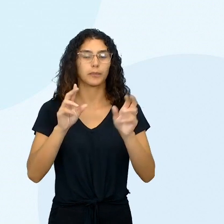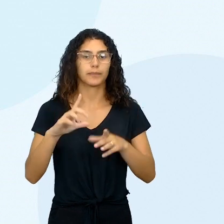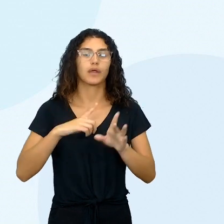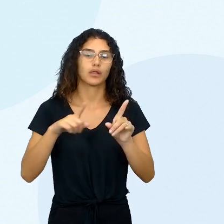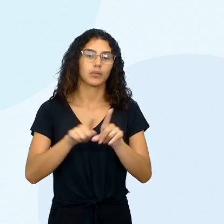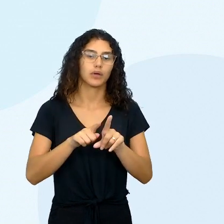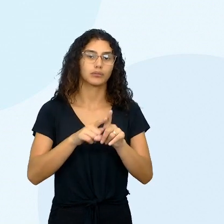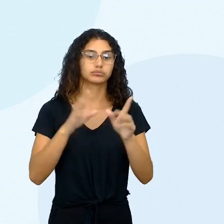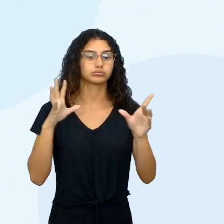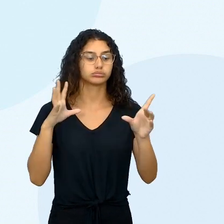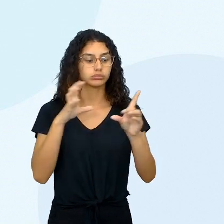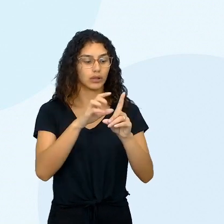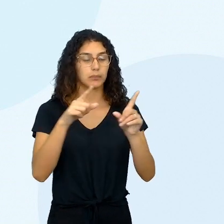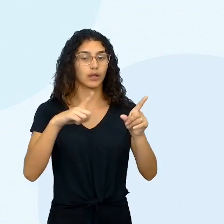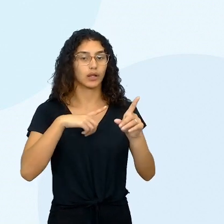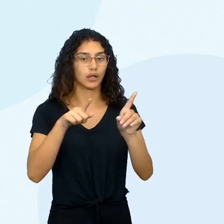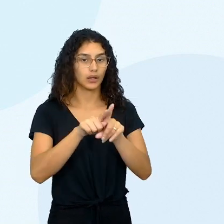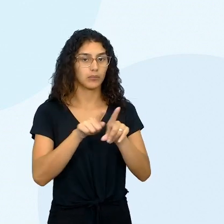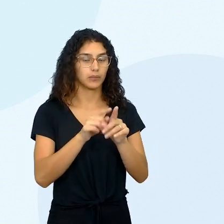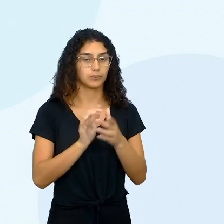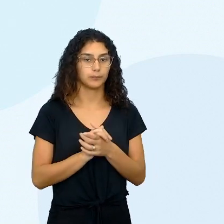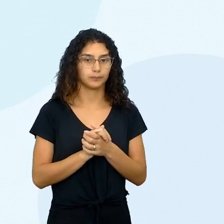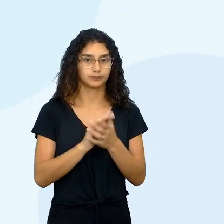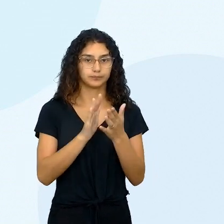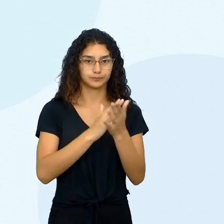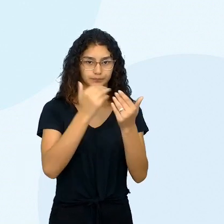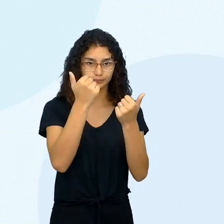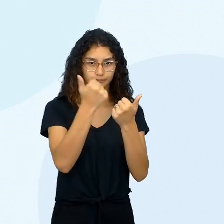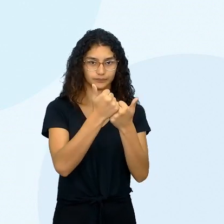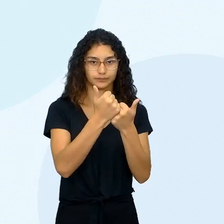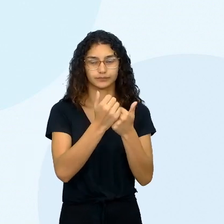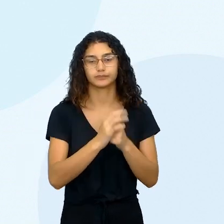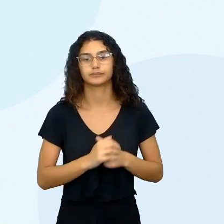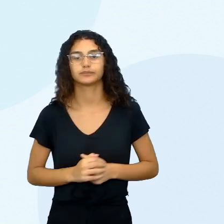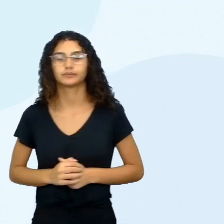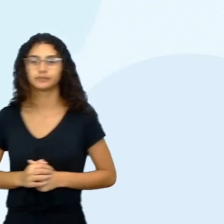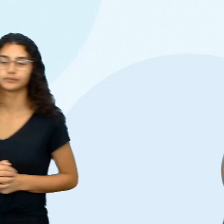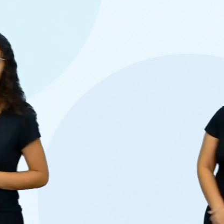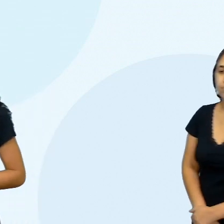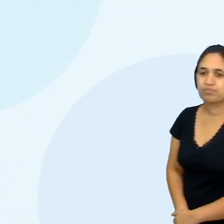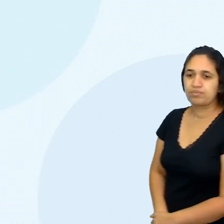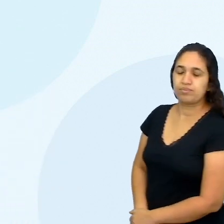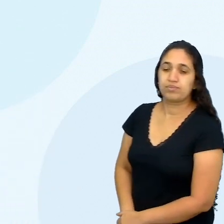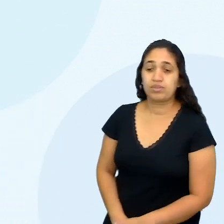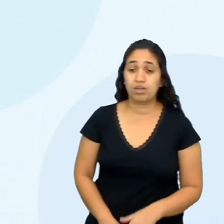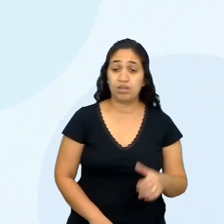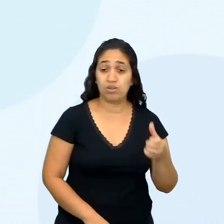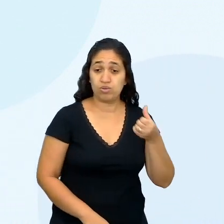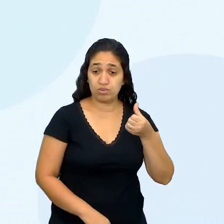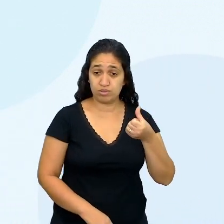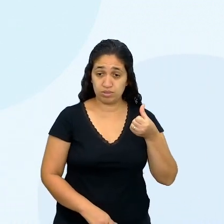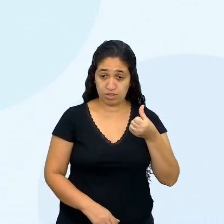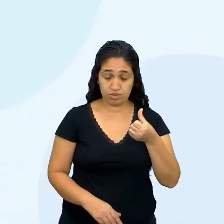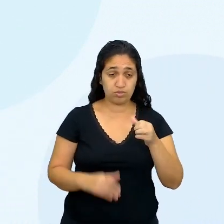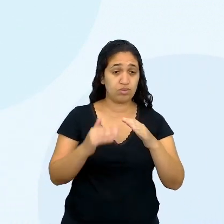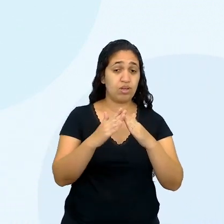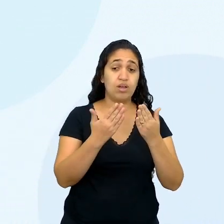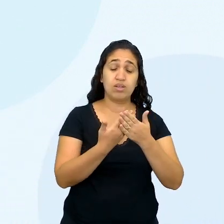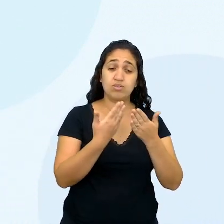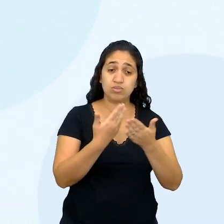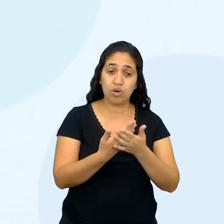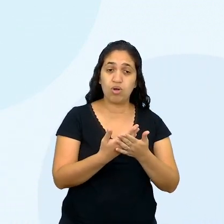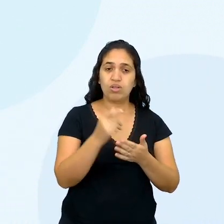nesse enfrentamento das mudanças climáticas. E sexto, trabalhar com educação climática na escola de